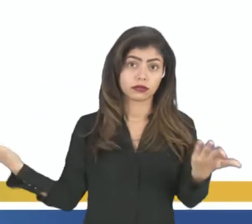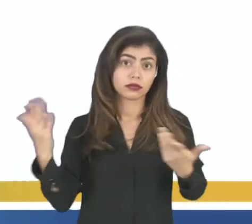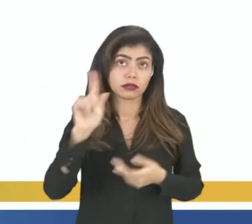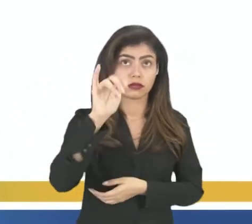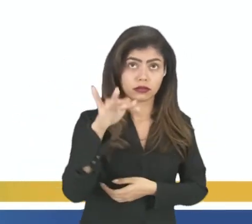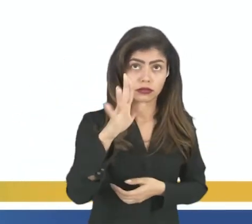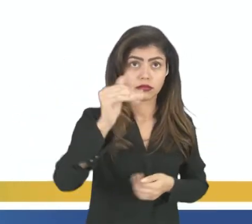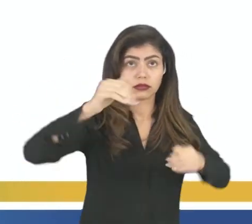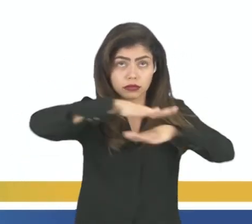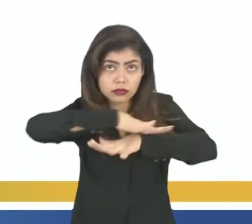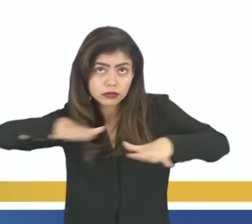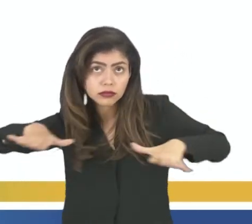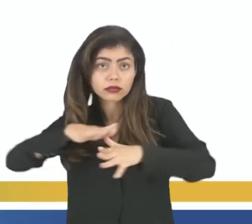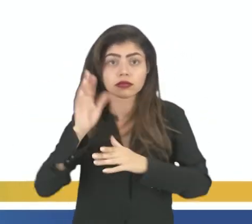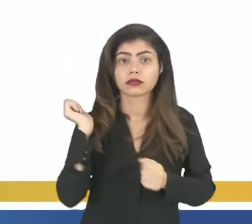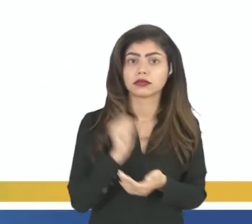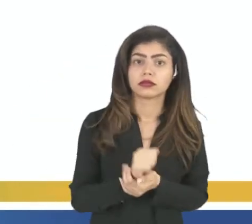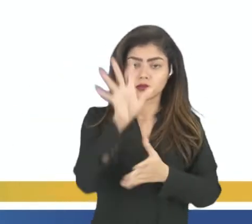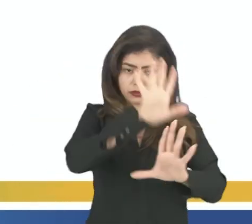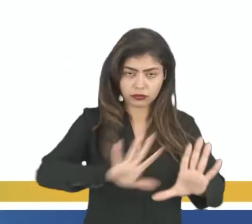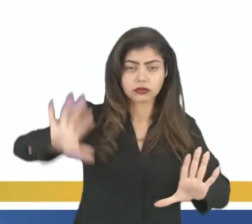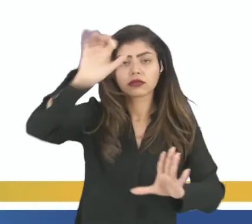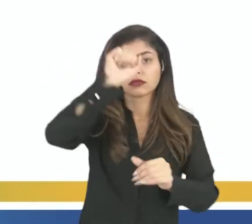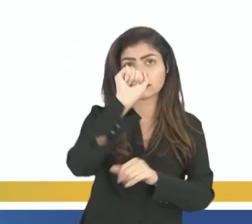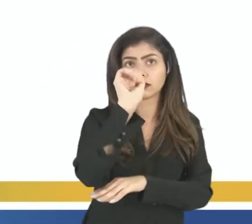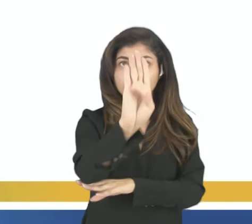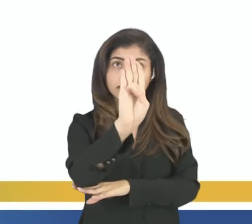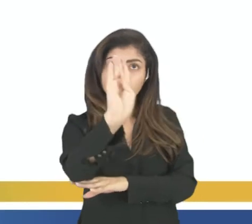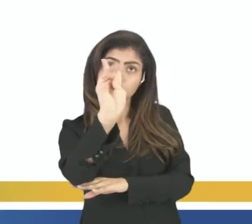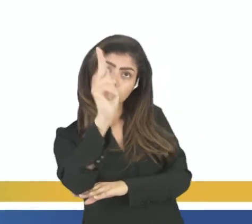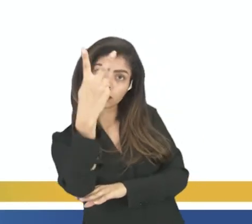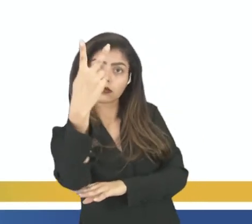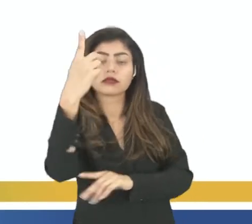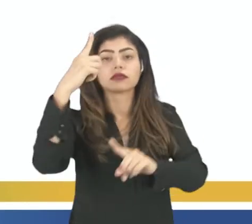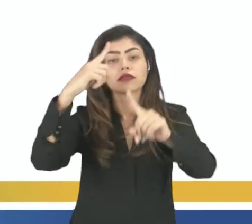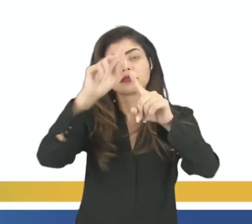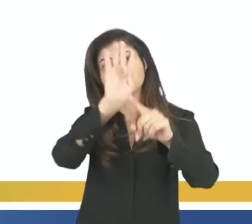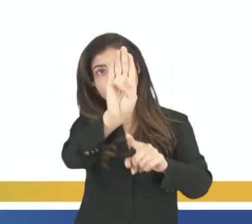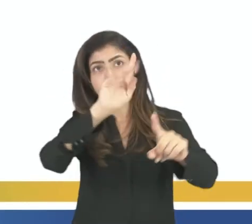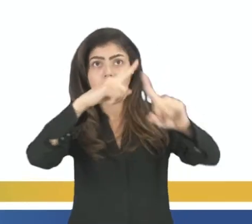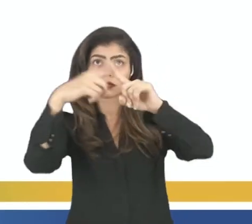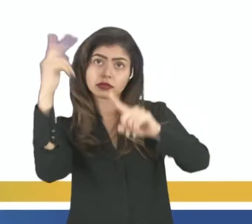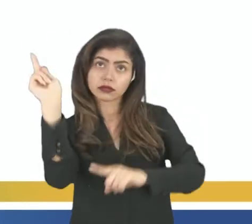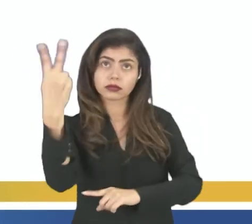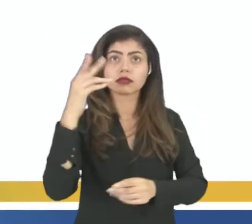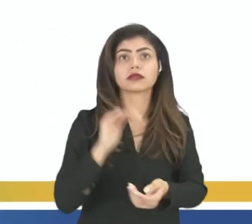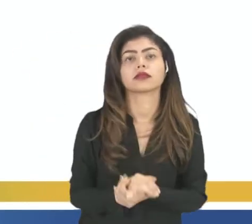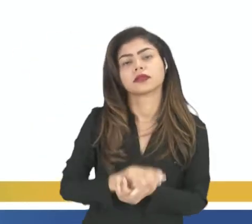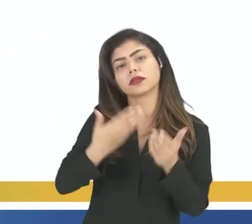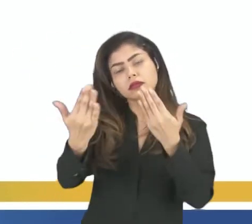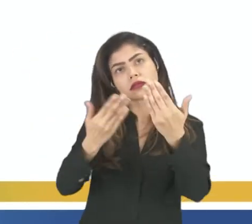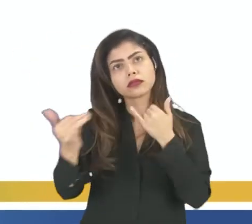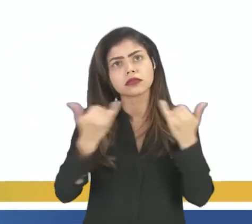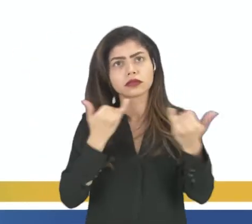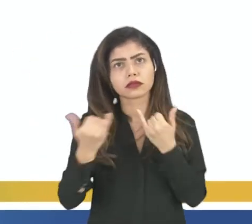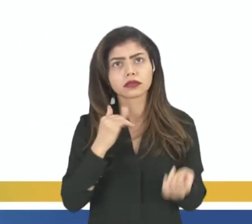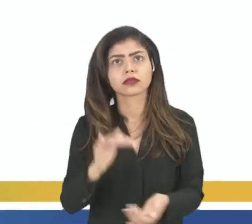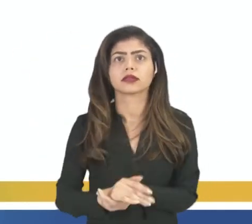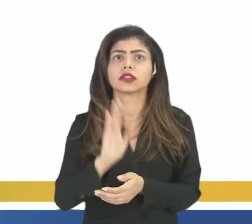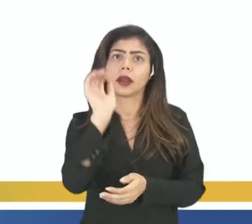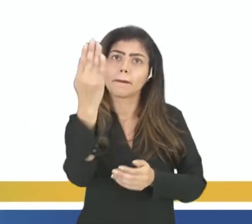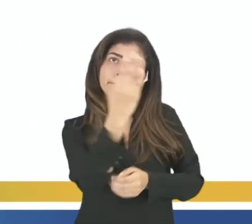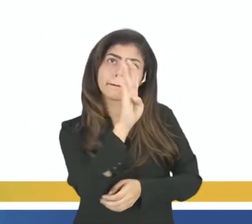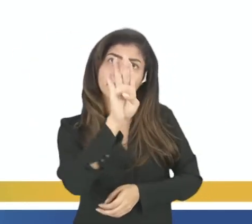geometria plana, a área do triângulo é base vezes altura dividido por 2. Então, pegando as informações,